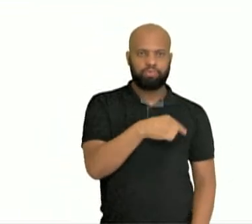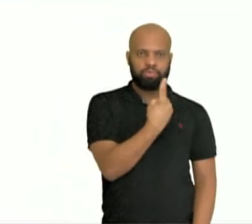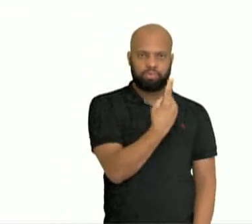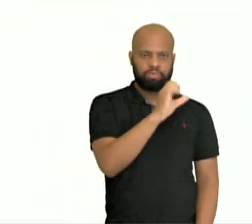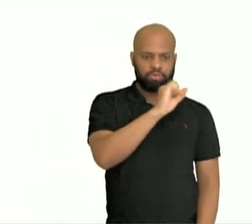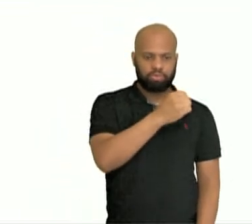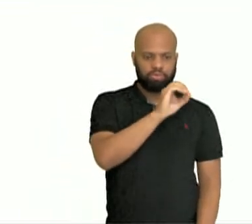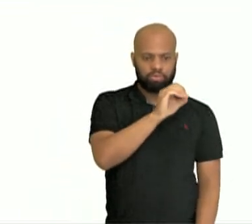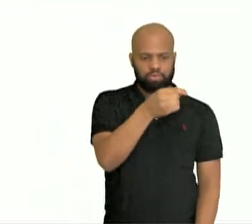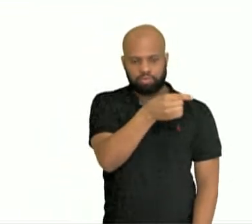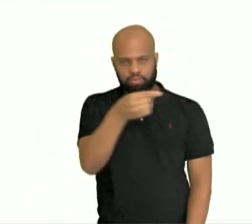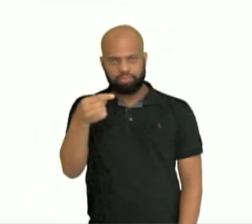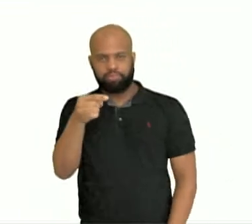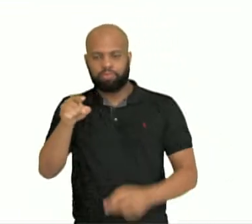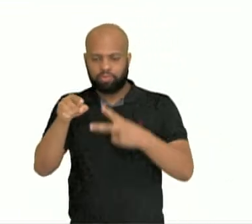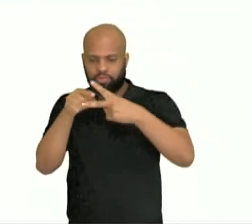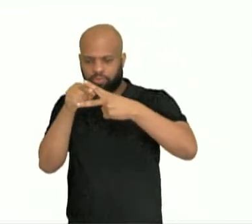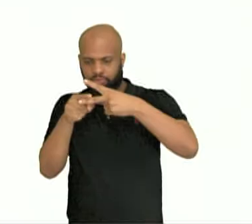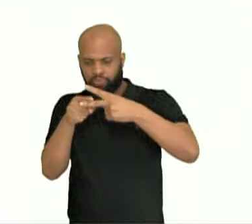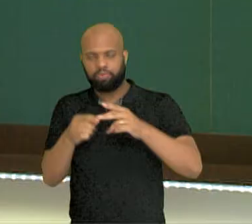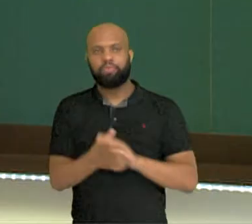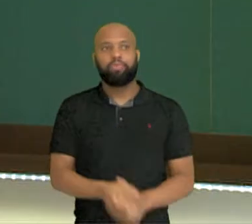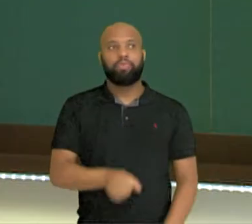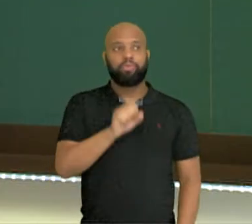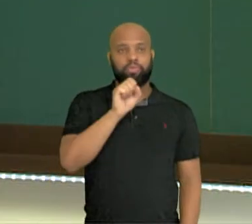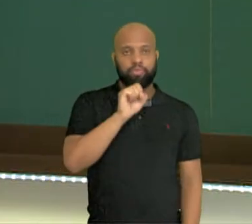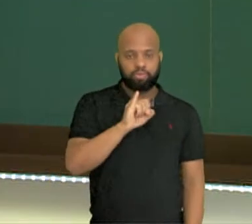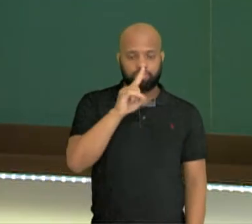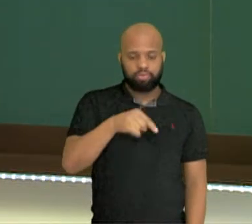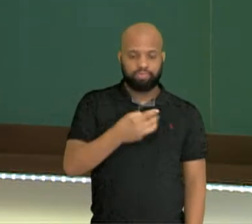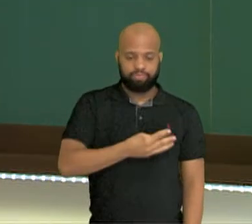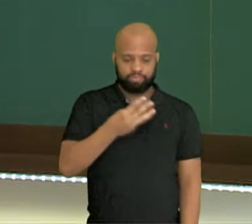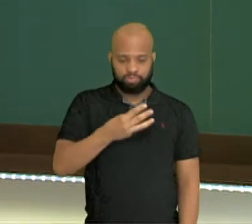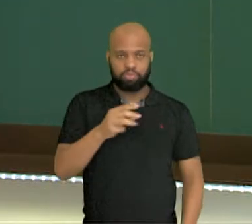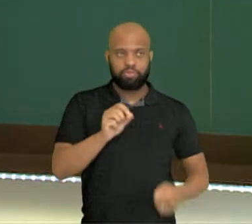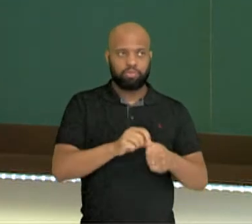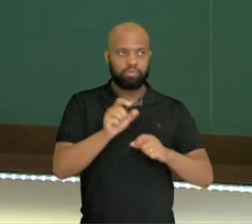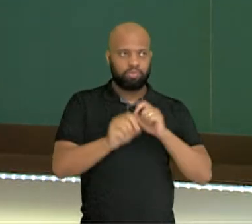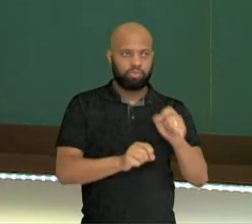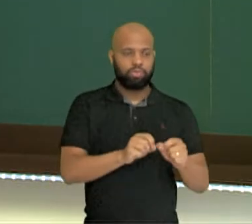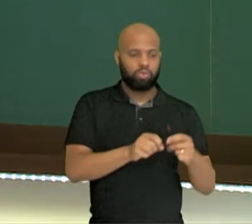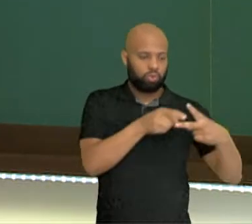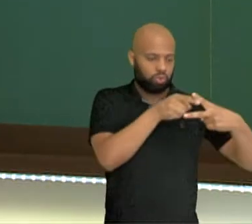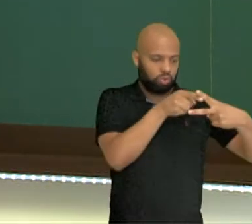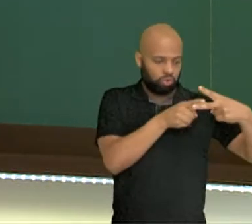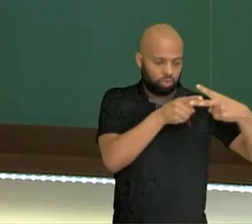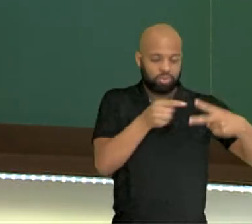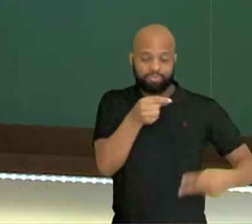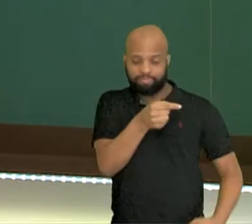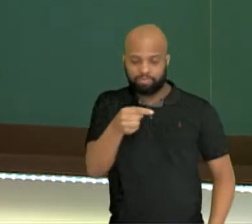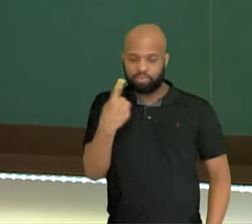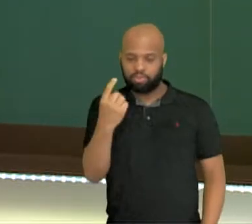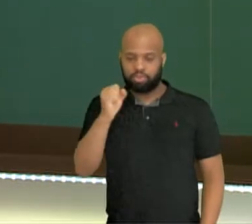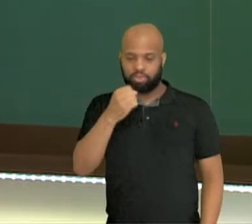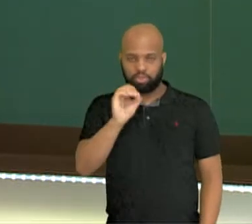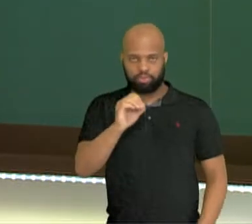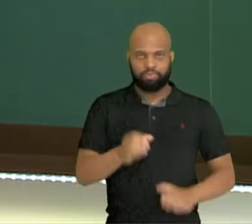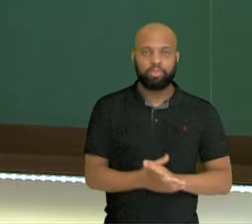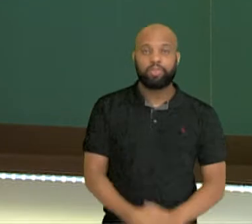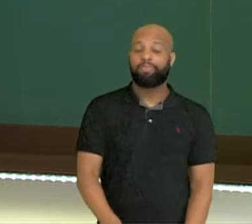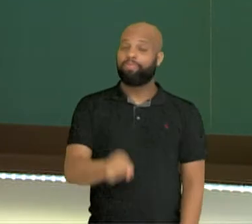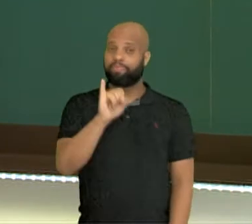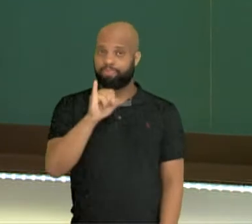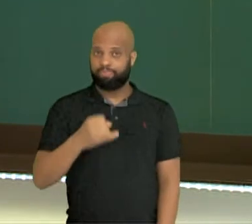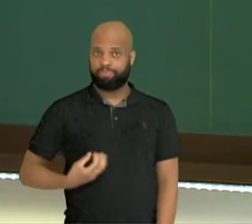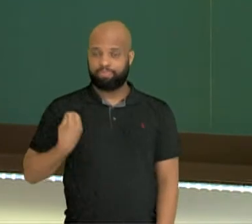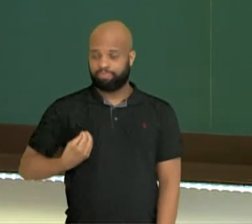180 menos esse ângulo. Se eu tiver com o ângulo no terceiro quadrante, eu vou fazer o ângulo menos 180. E, por fim,